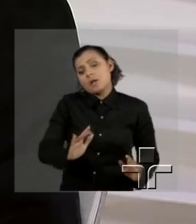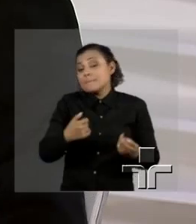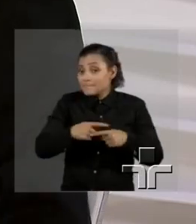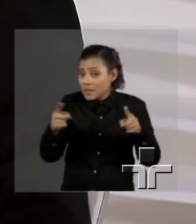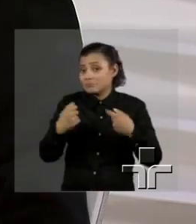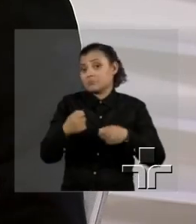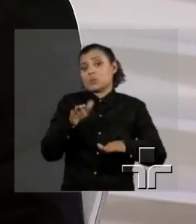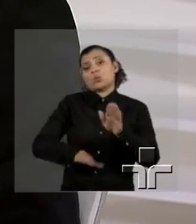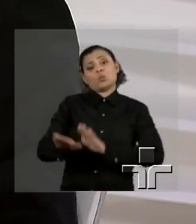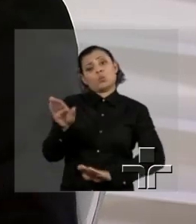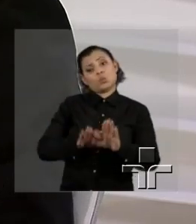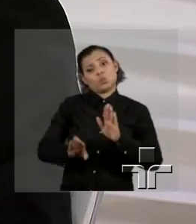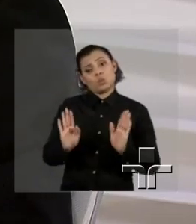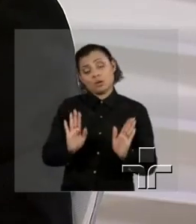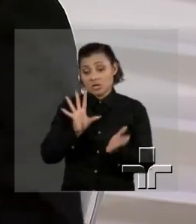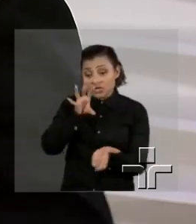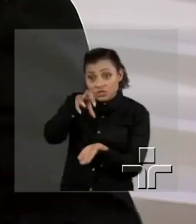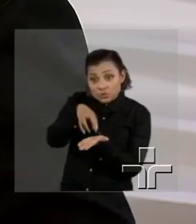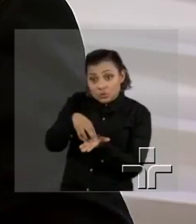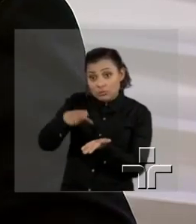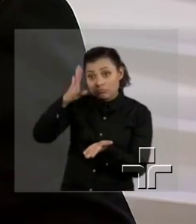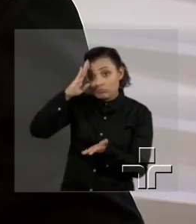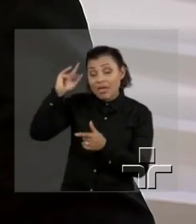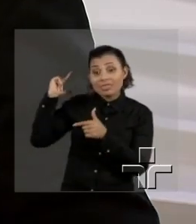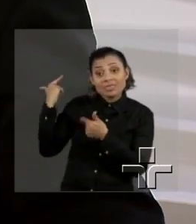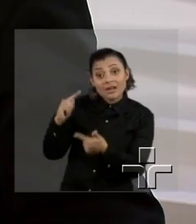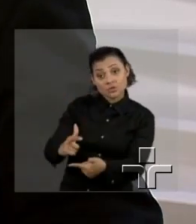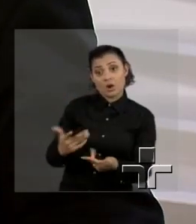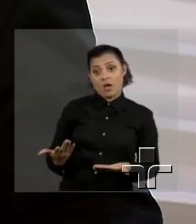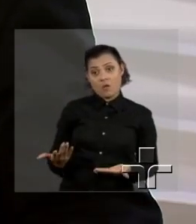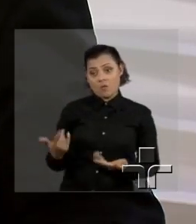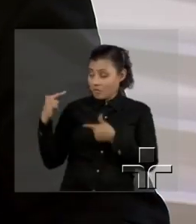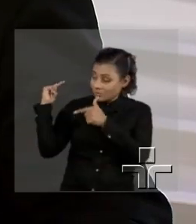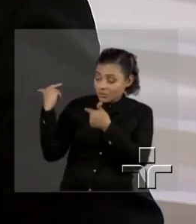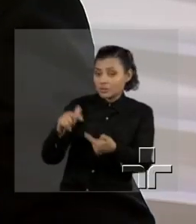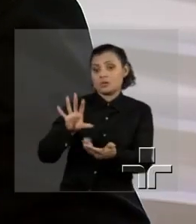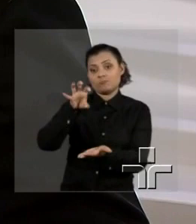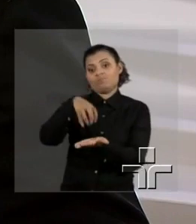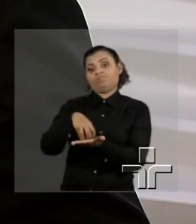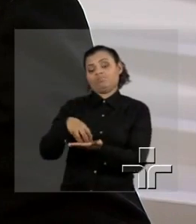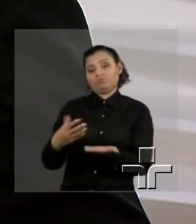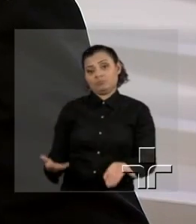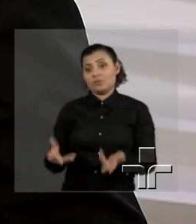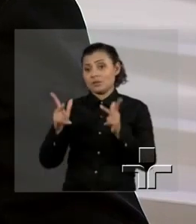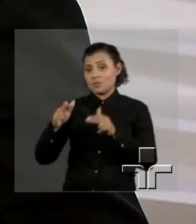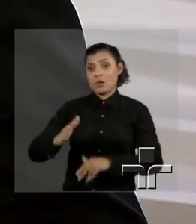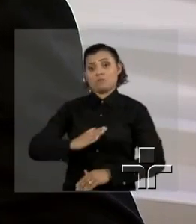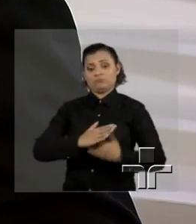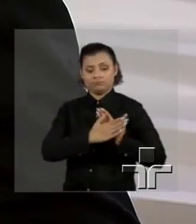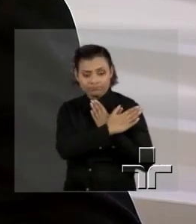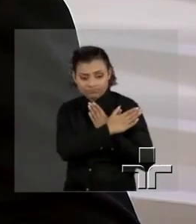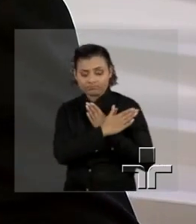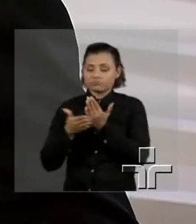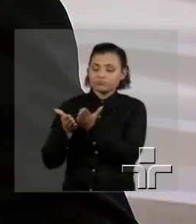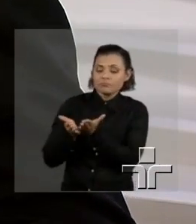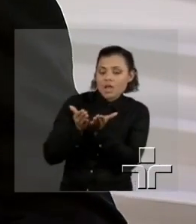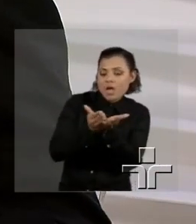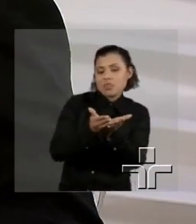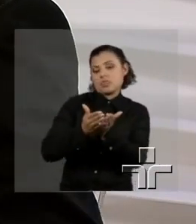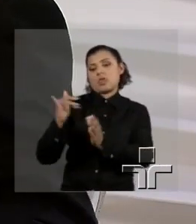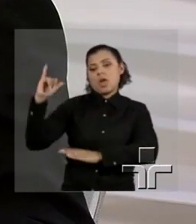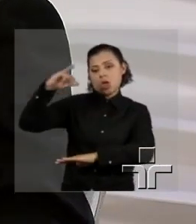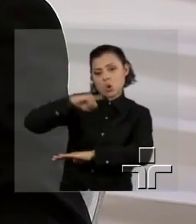Vilas Boas é um sujeito que tem um papel fundamental, histórico num momento